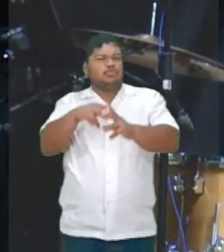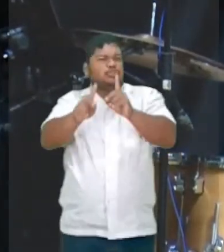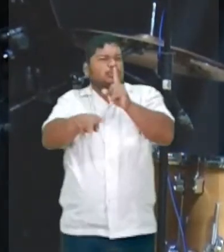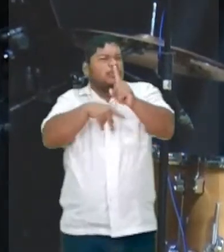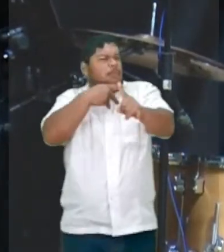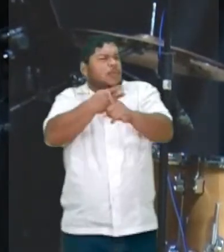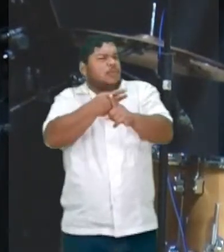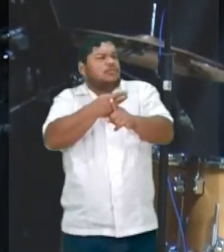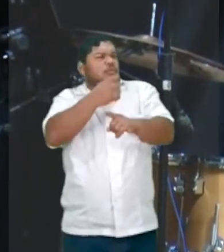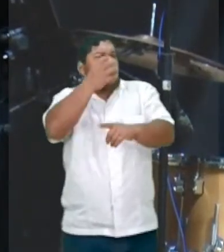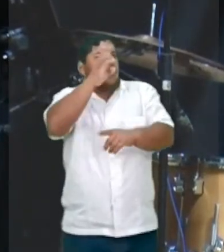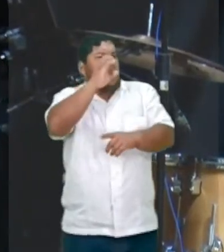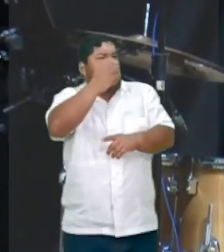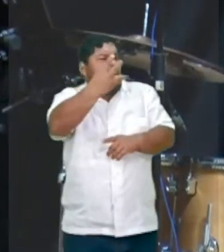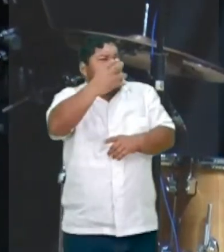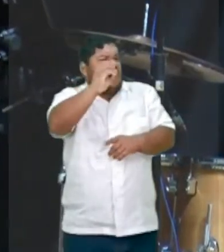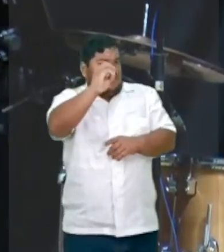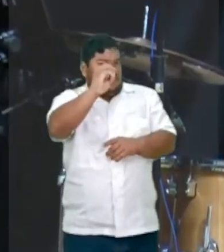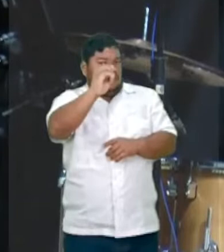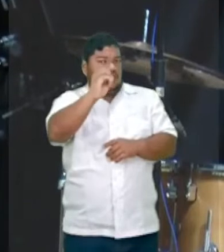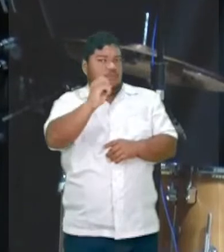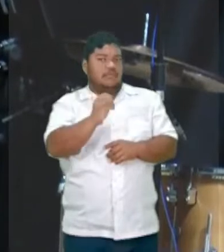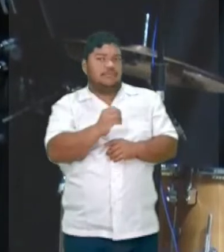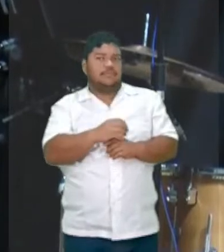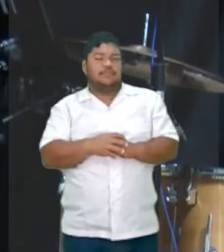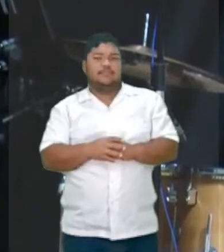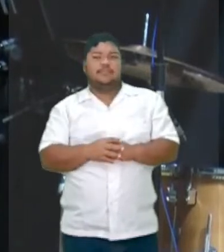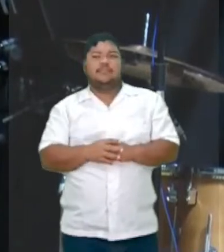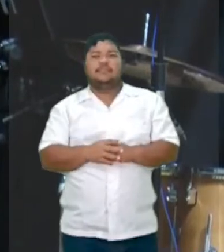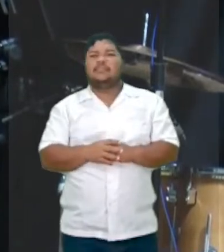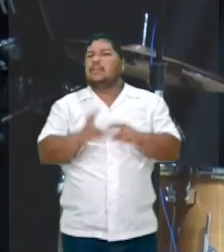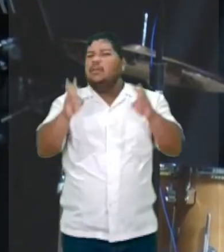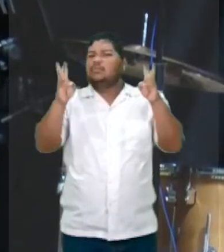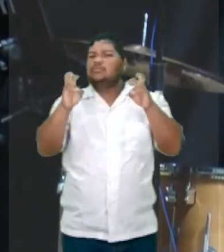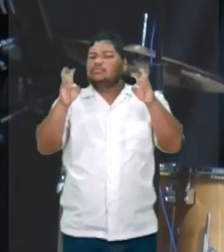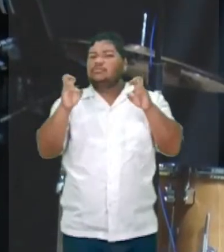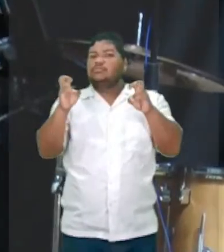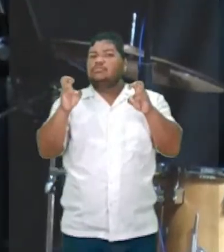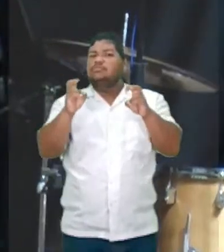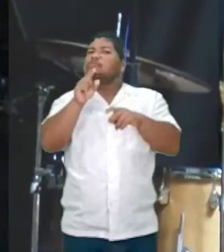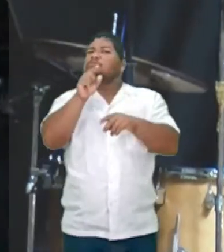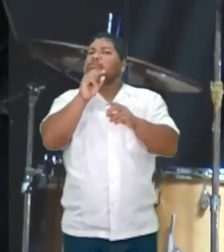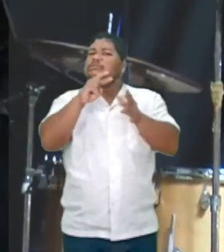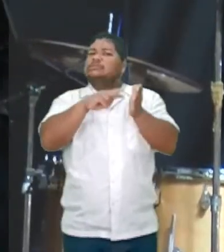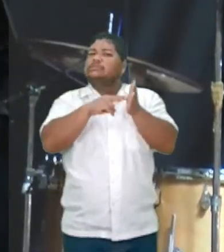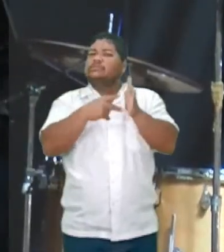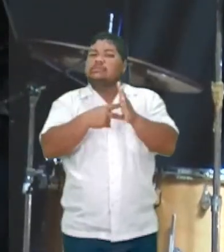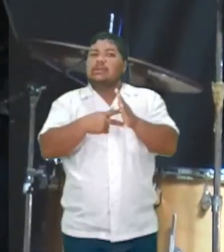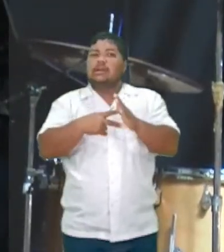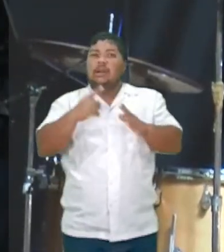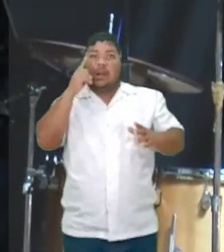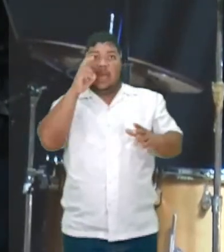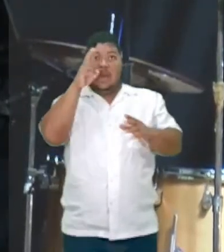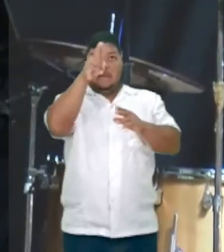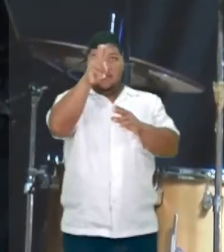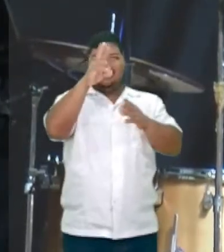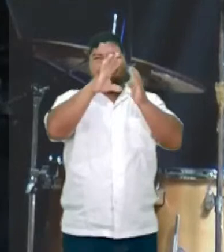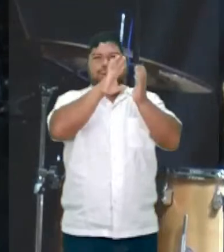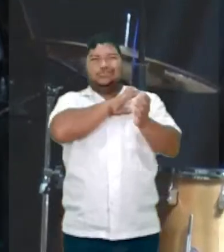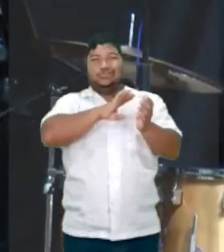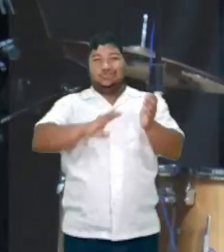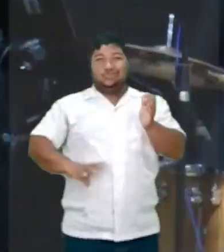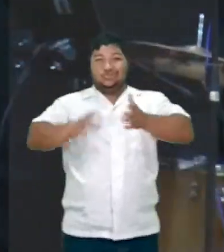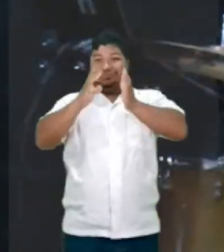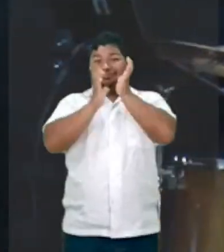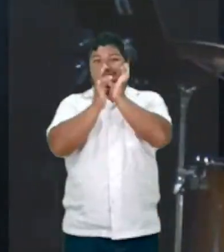tem a ver o capítulo 40? É um texto messiânico. Isso quer dizer o quê? Aponta para o Messias. E fala